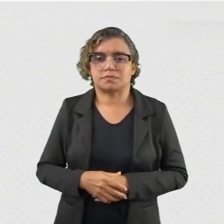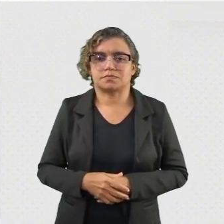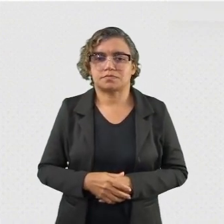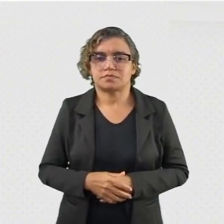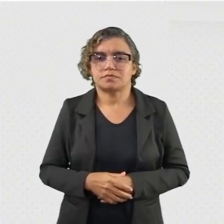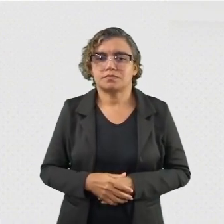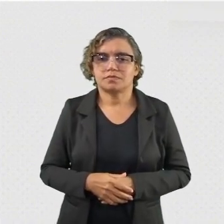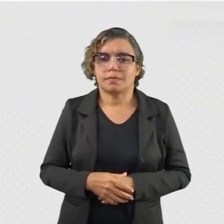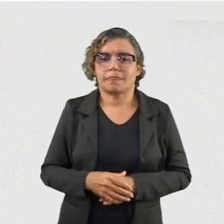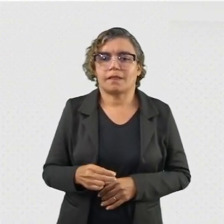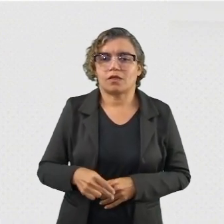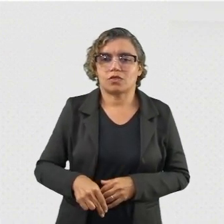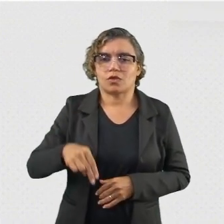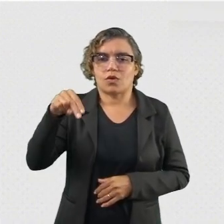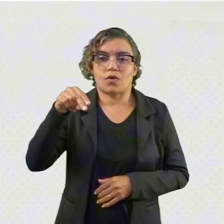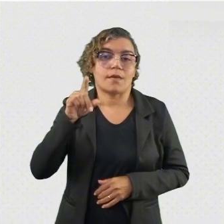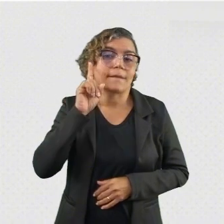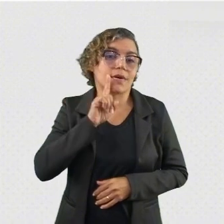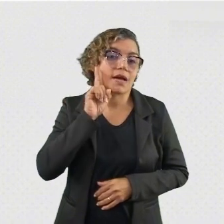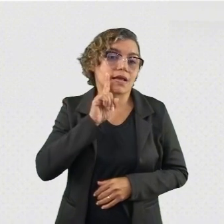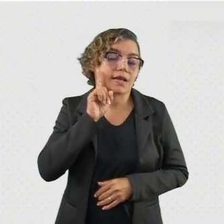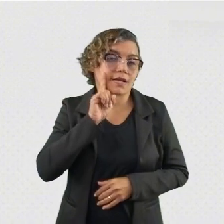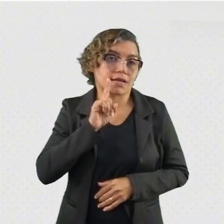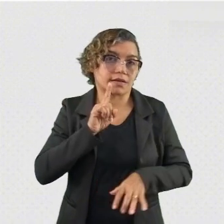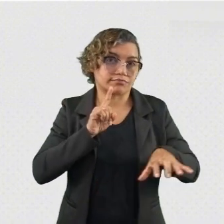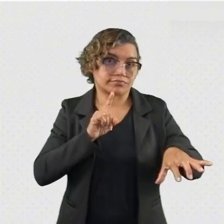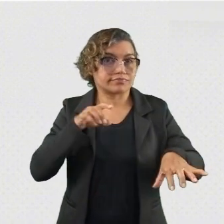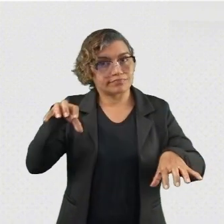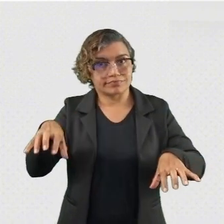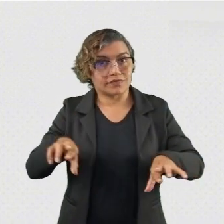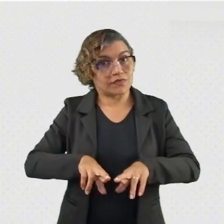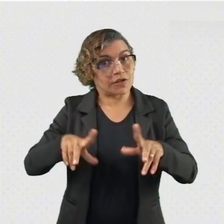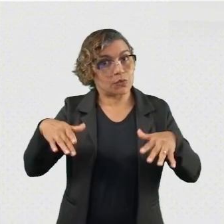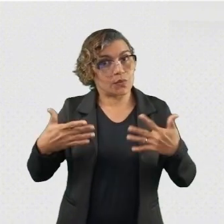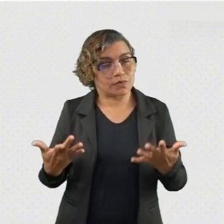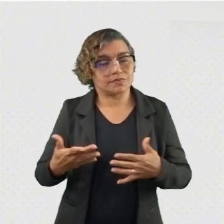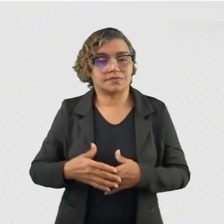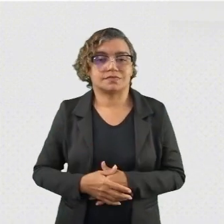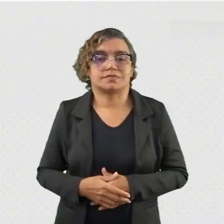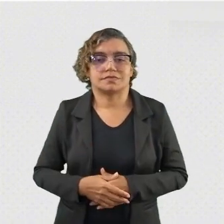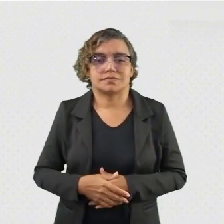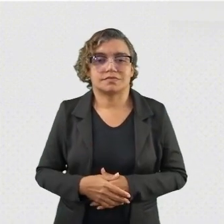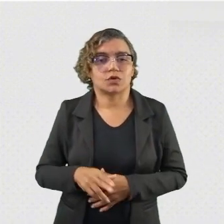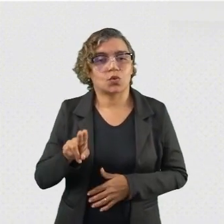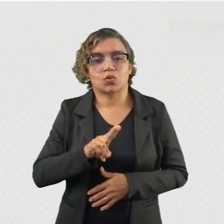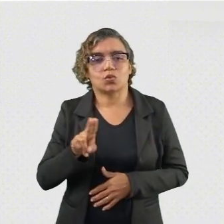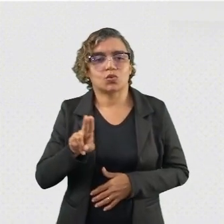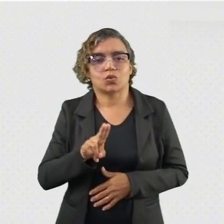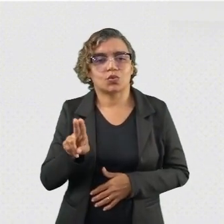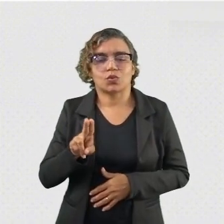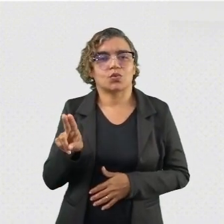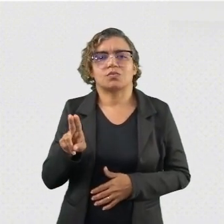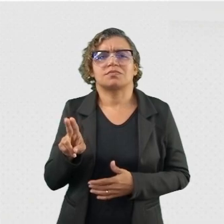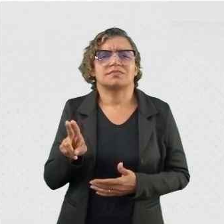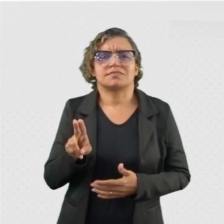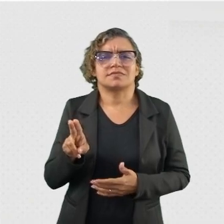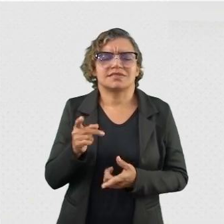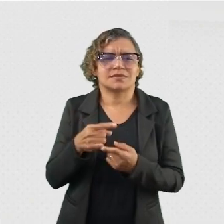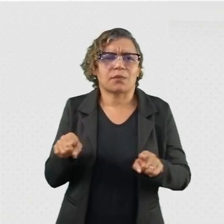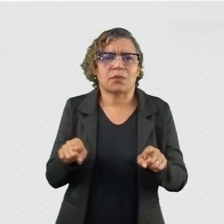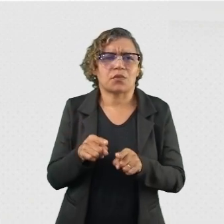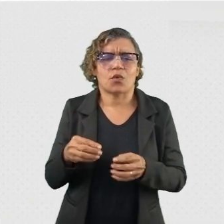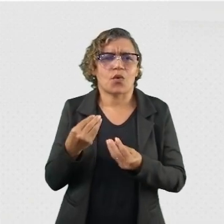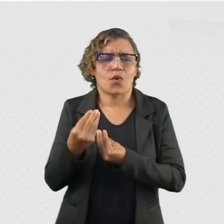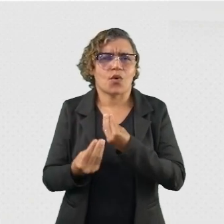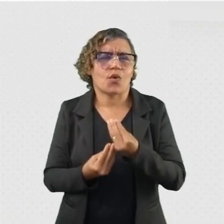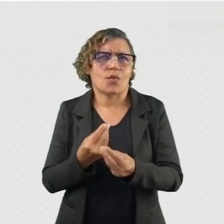nosso contexto, diferença entre o inglês americano e o inglês britânico, qual seria o nome da música dele? Como é que eu poderia